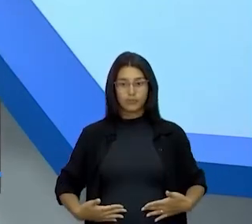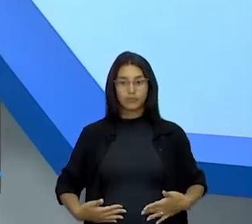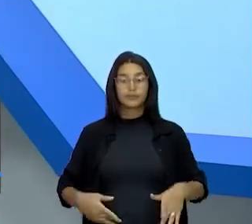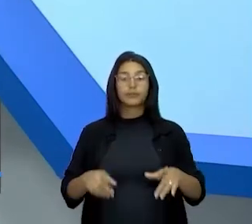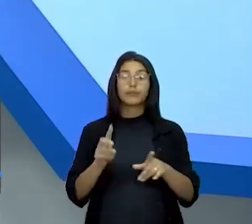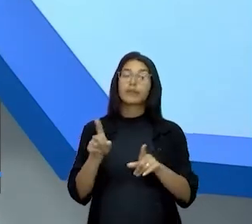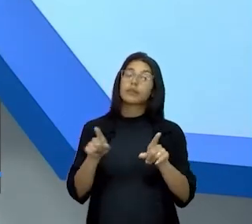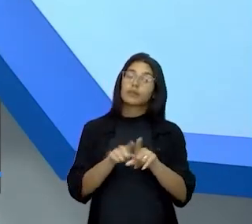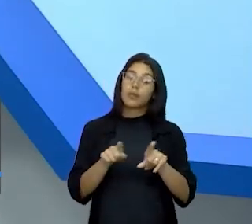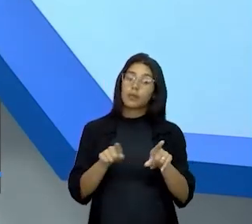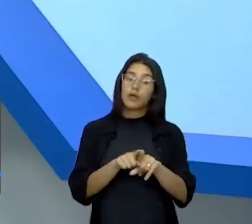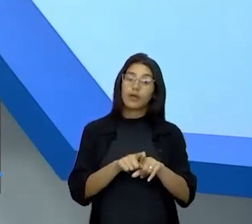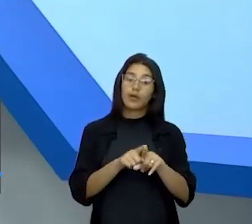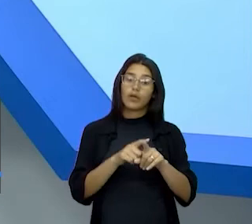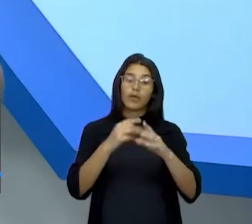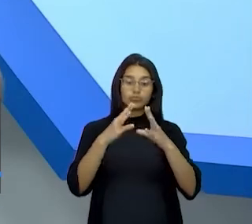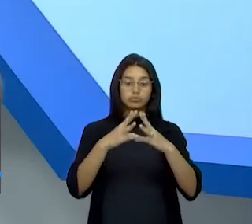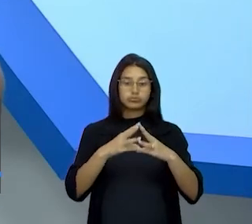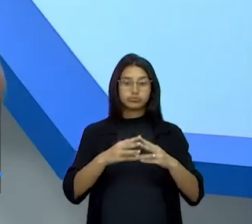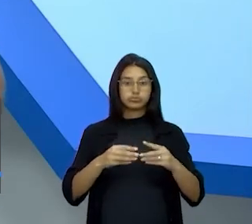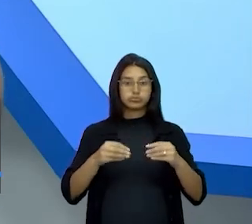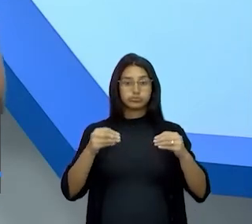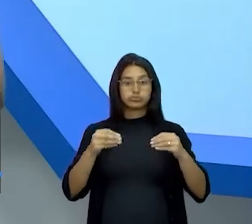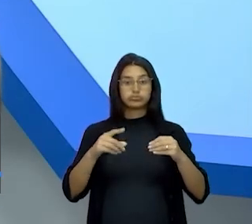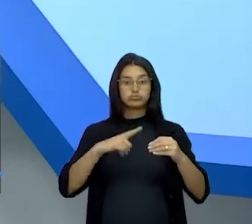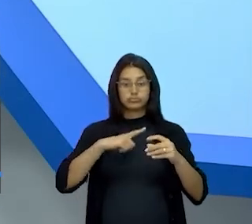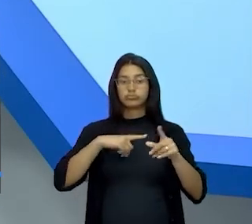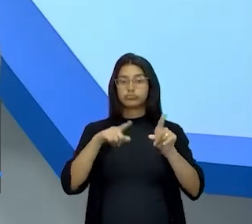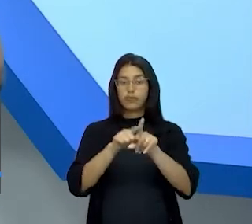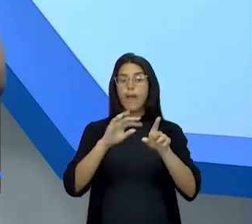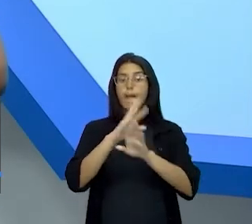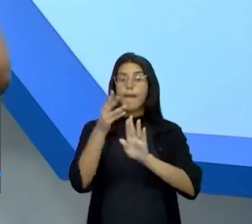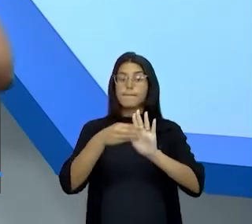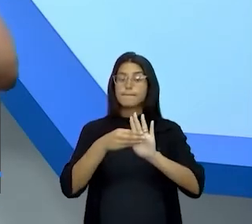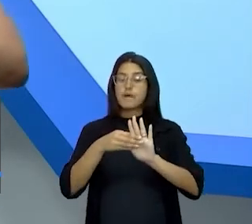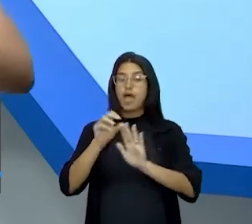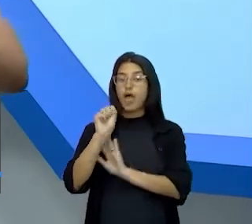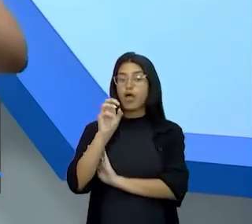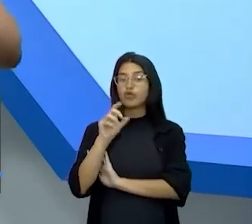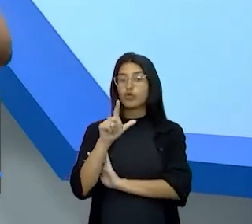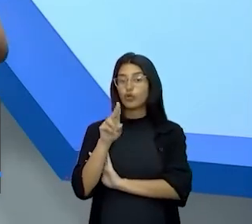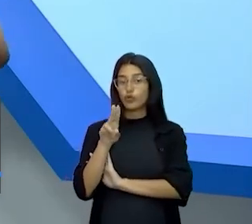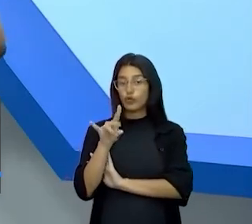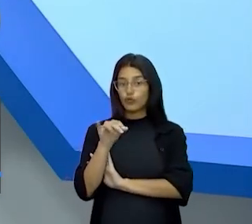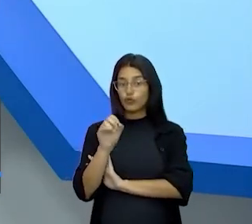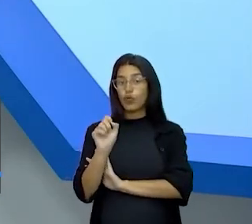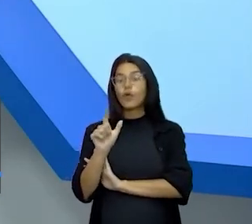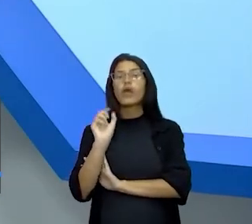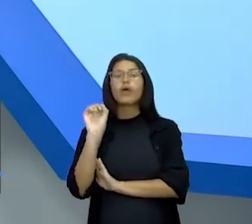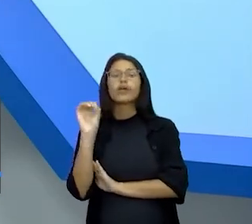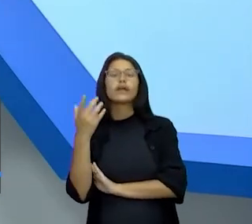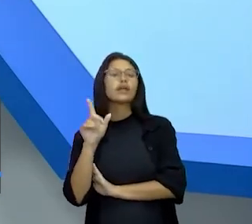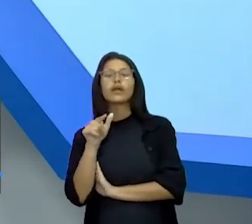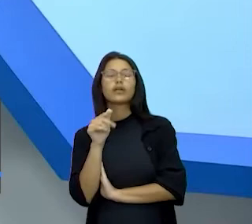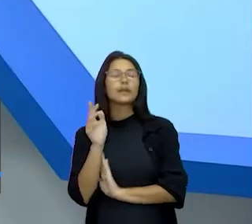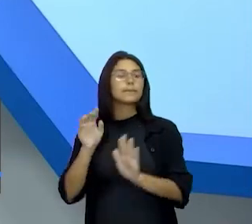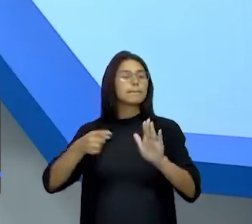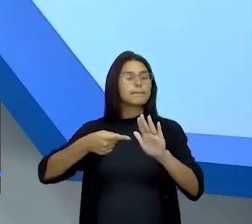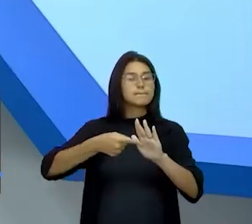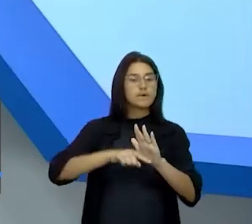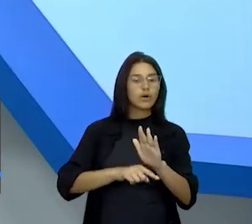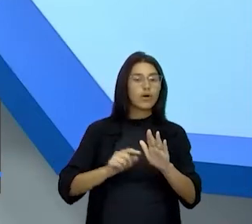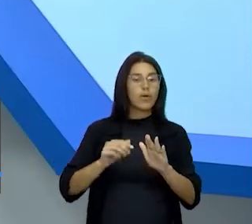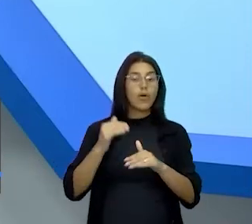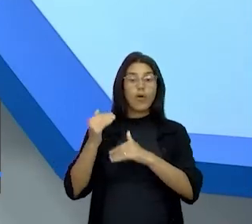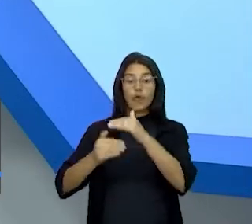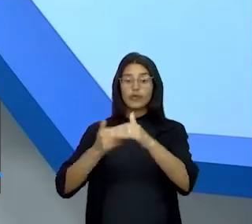ele solúvel dentro do seu corpo, ele está ali, mas ele está solúvel. O que acontece não é enquanto você está mergulhando, o processo